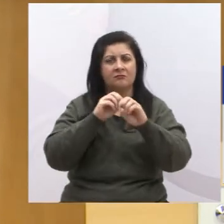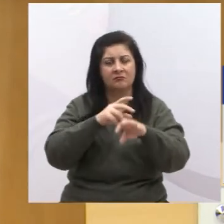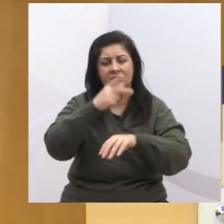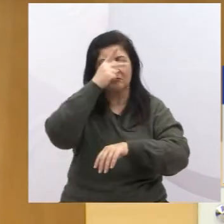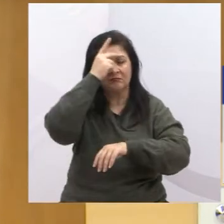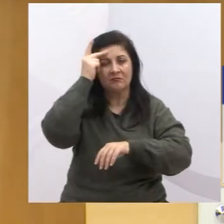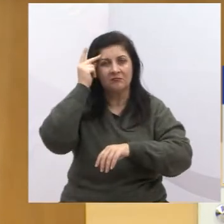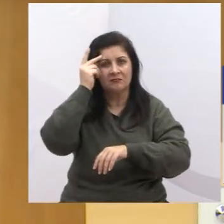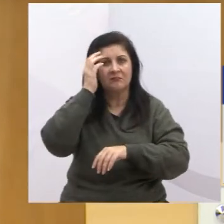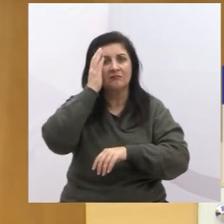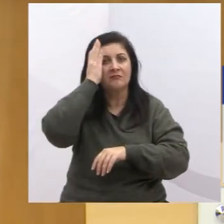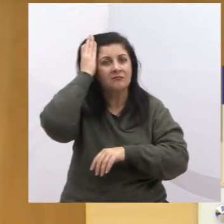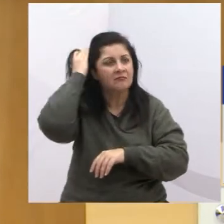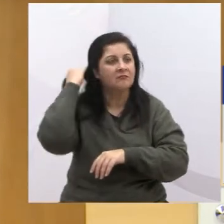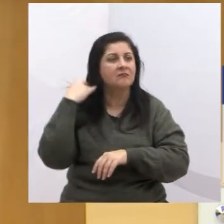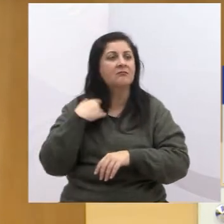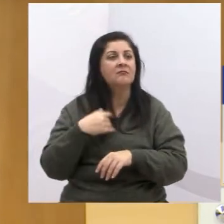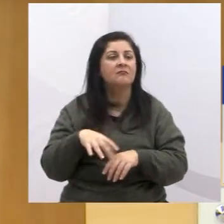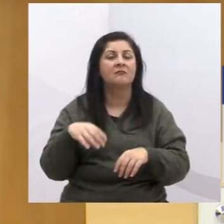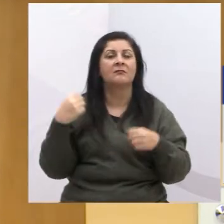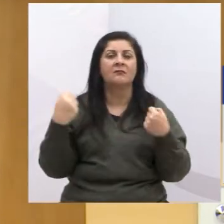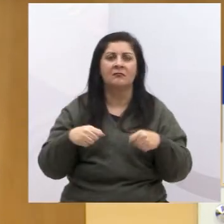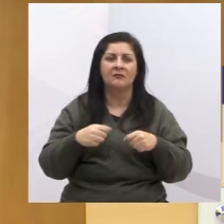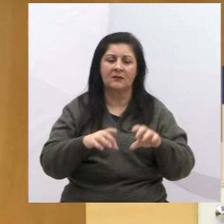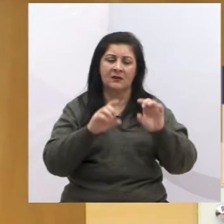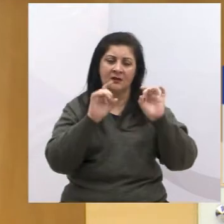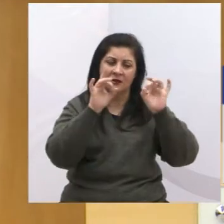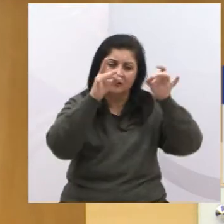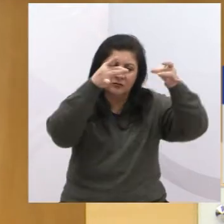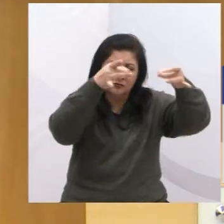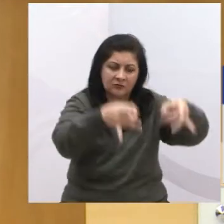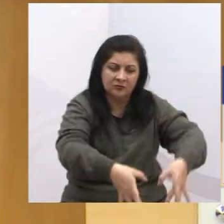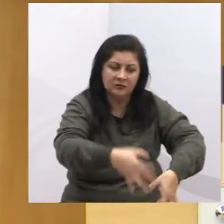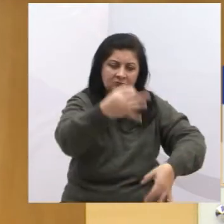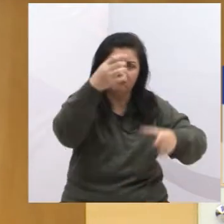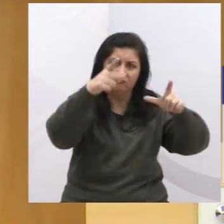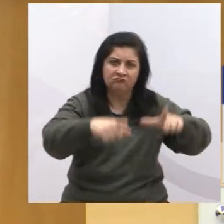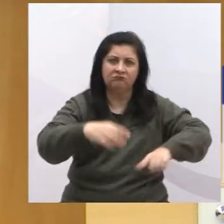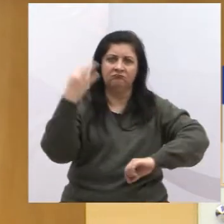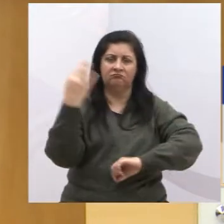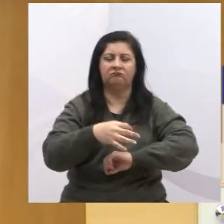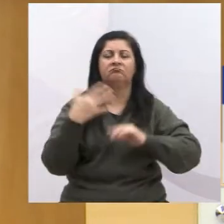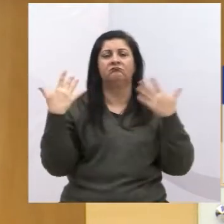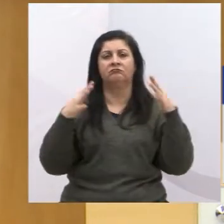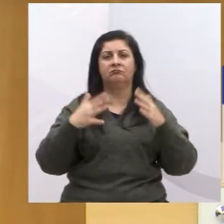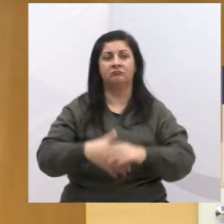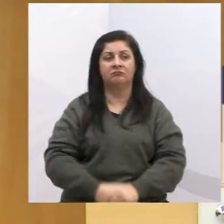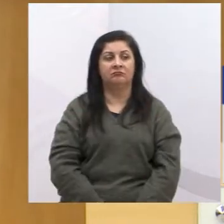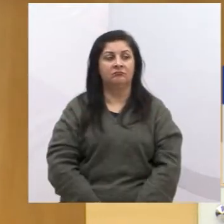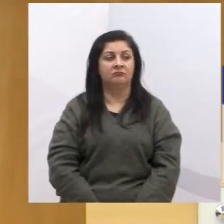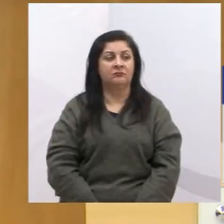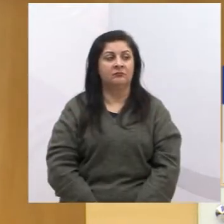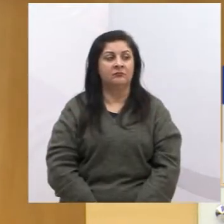os lixos, resíduos sólidos devam ser descartados em locais corretos e adequados. Parabéns.